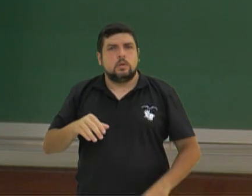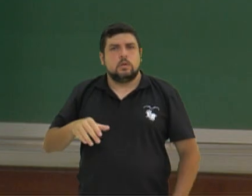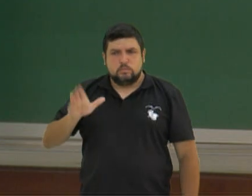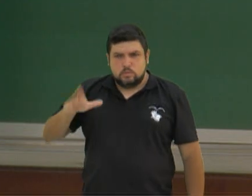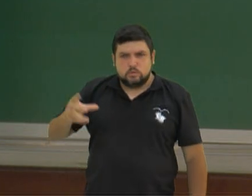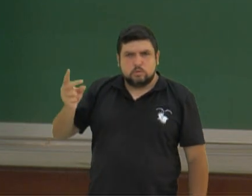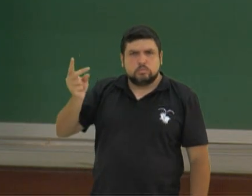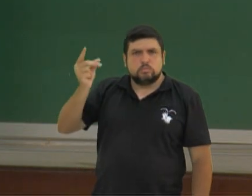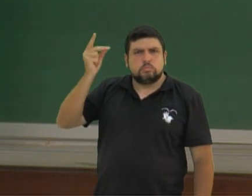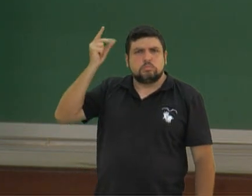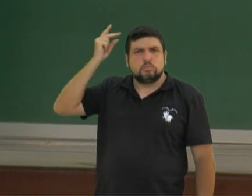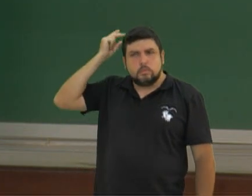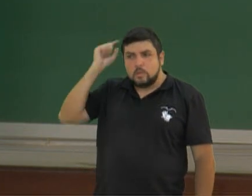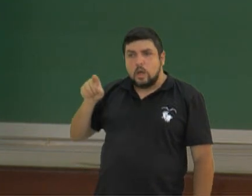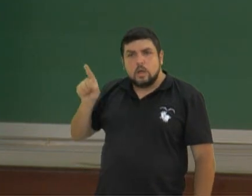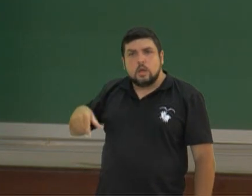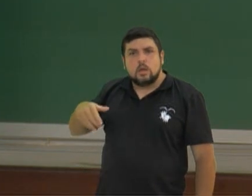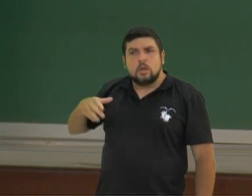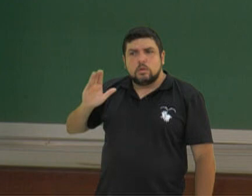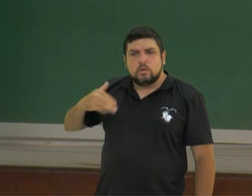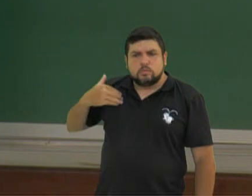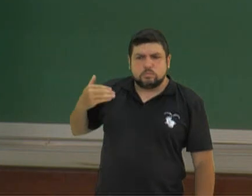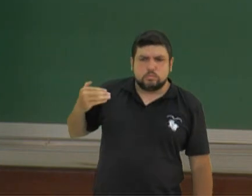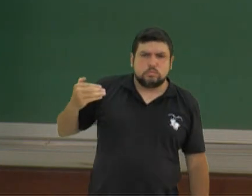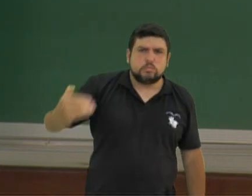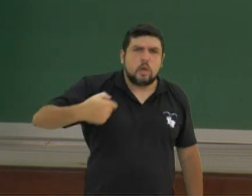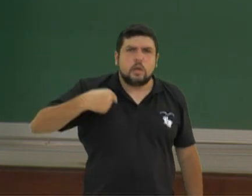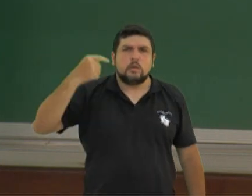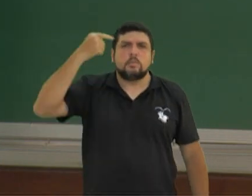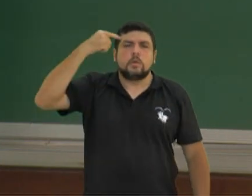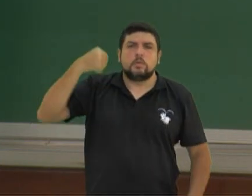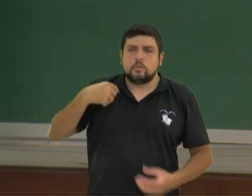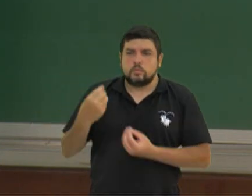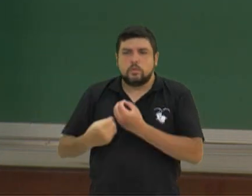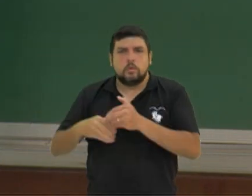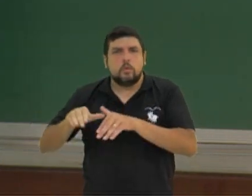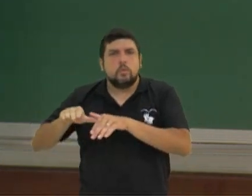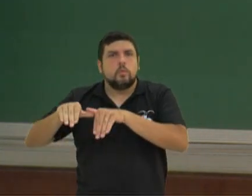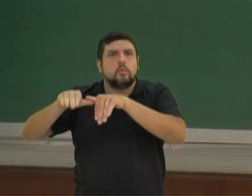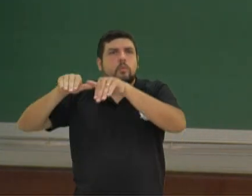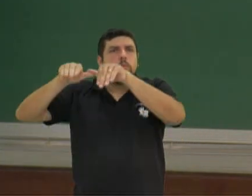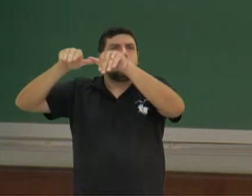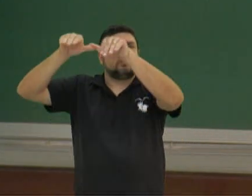estava desenvolvendo e pensando na ideia de uma máquina voadora.